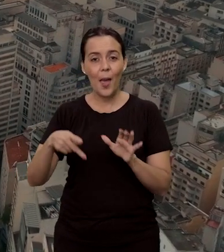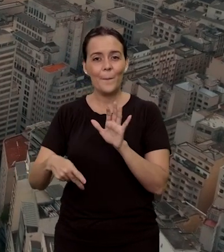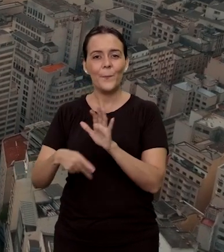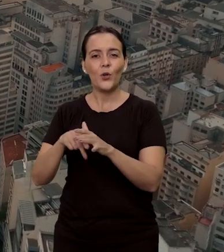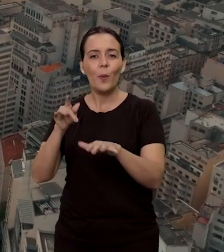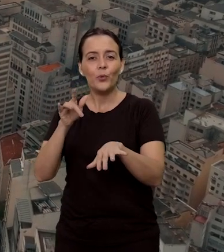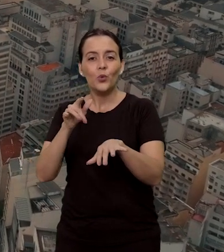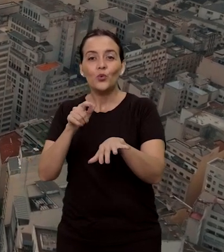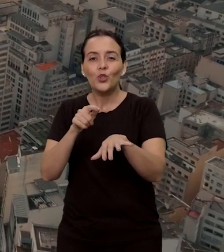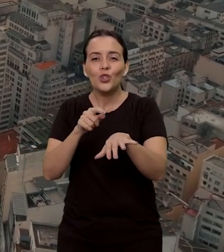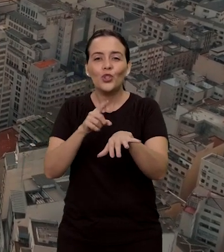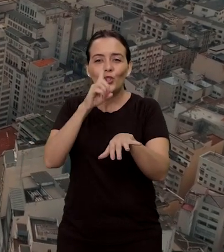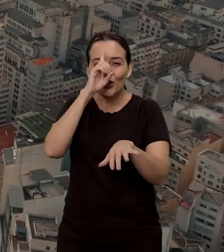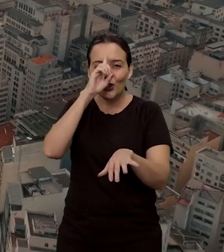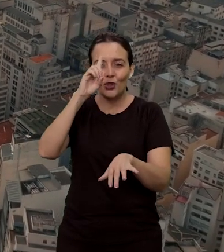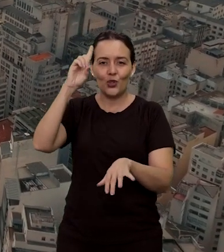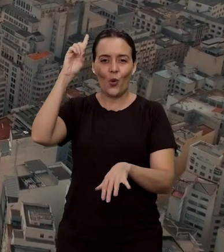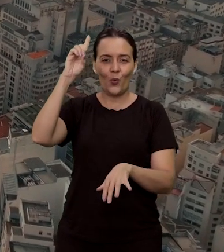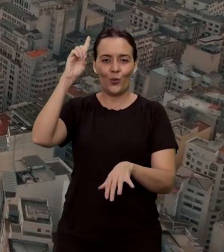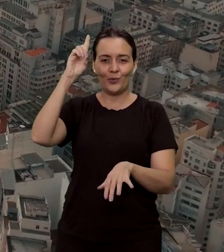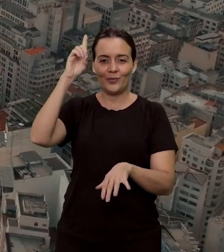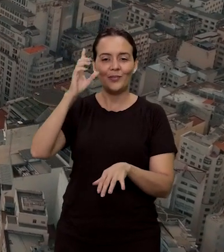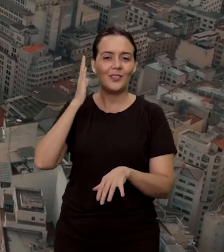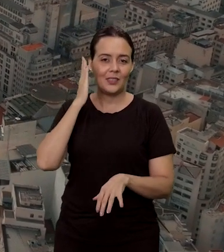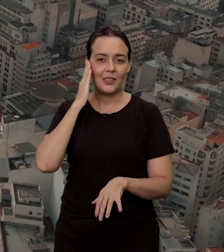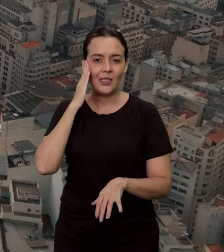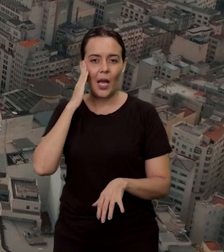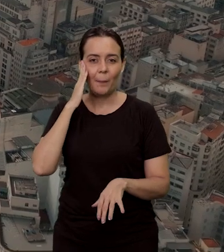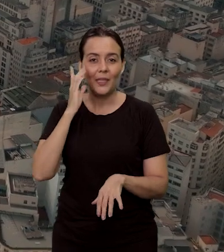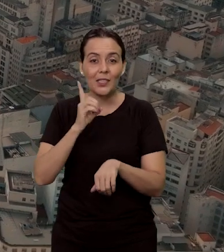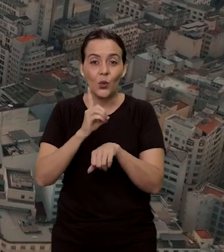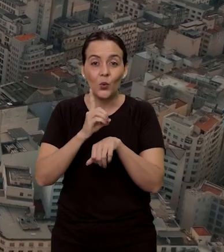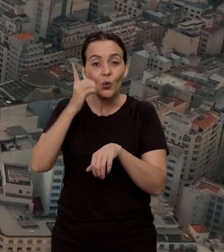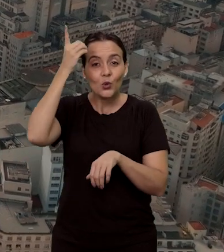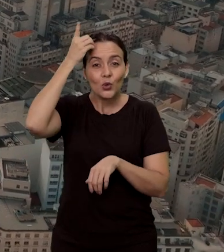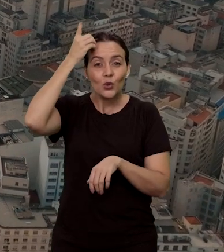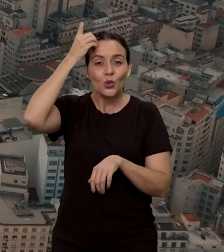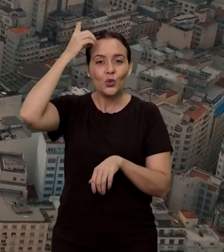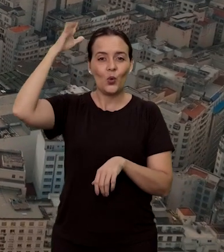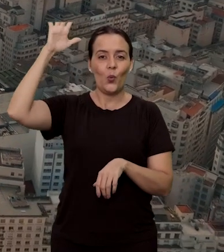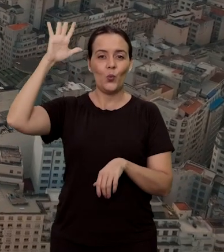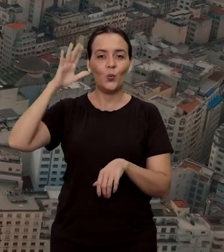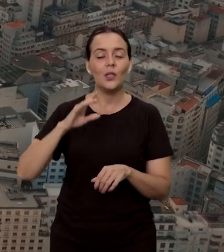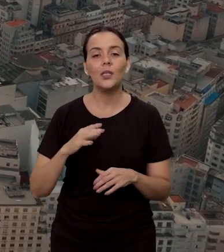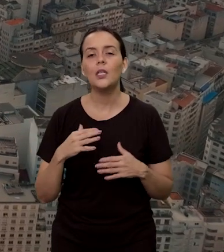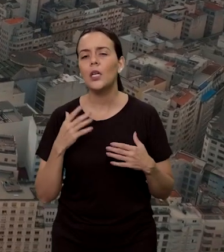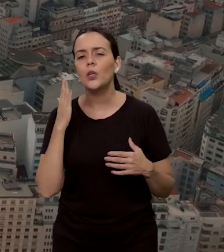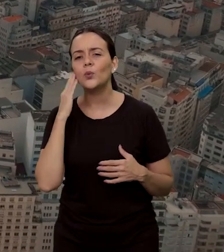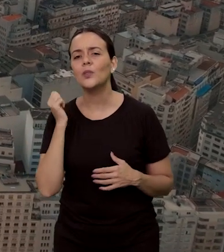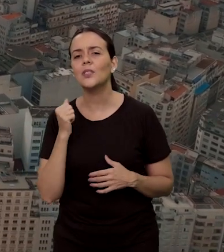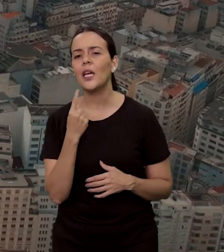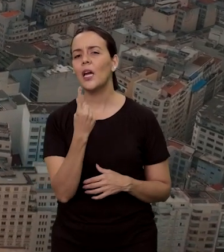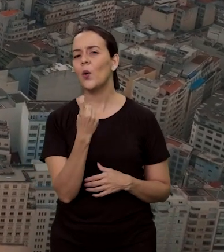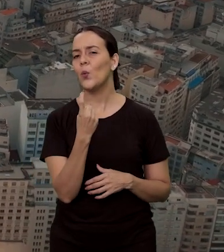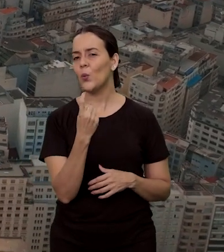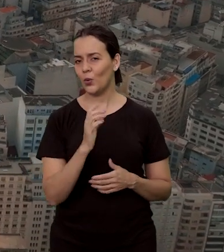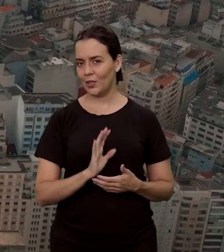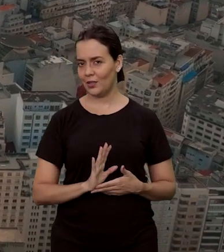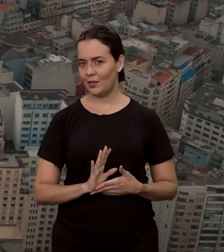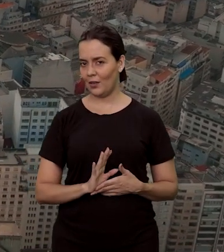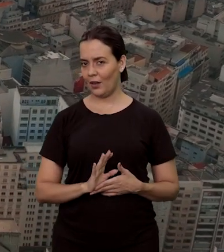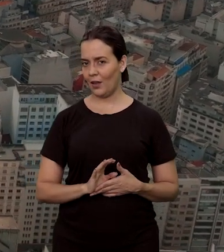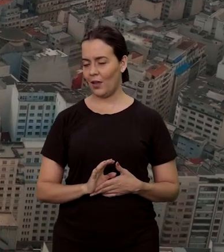é acima, melhor, eu não sei qualificar o que é melhor. Eu sei que ela é única. E a gente